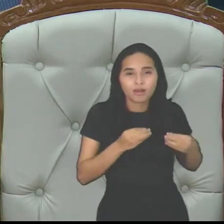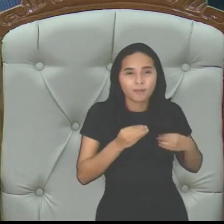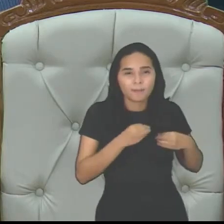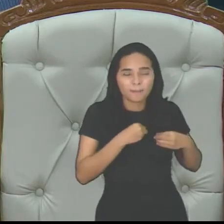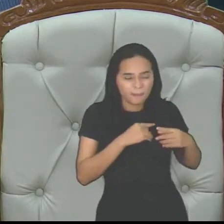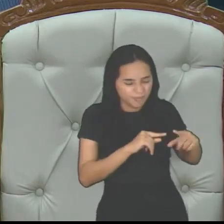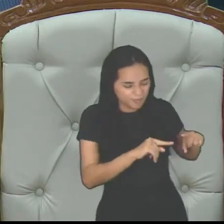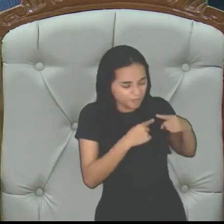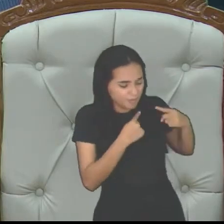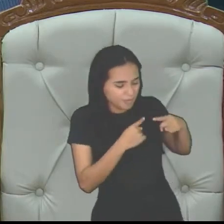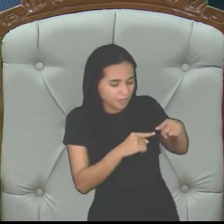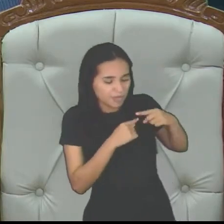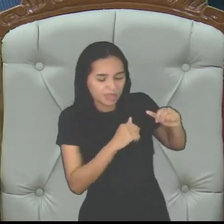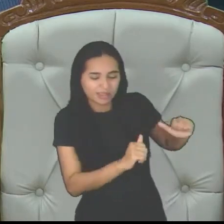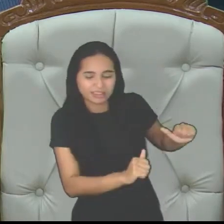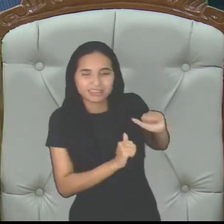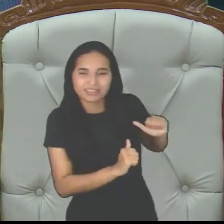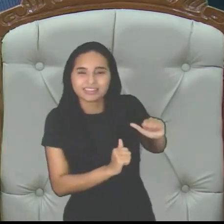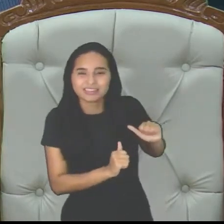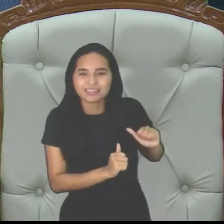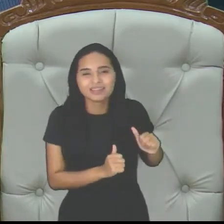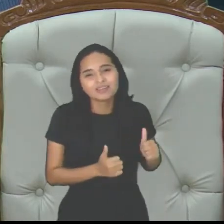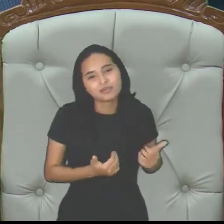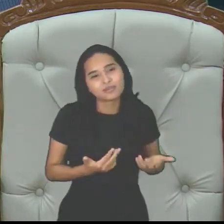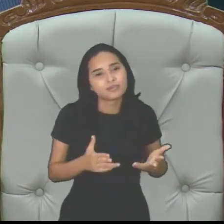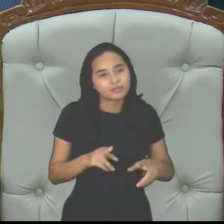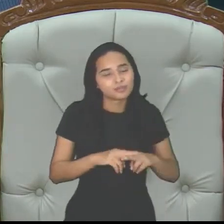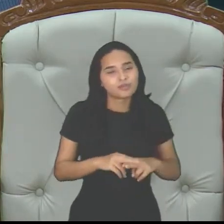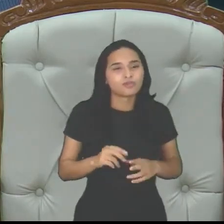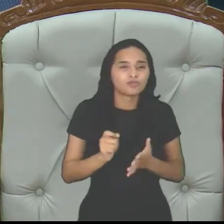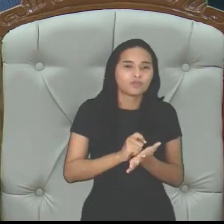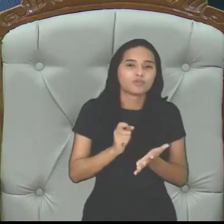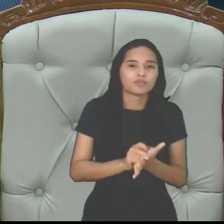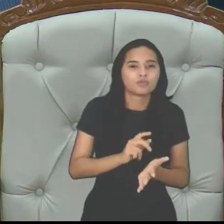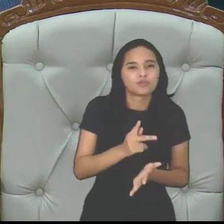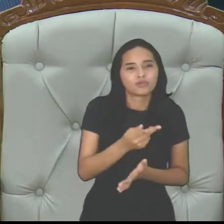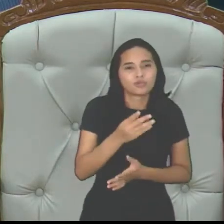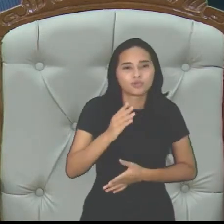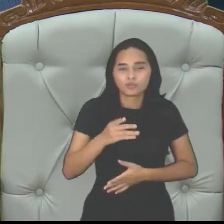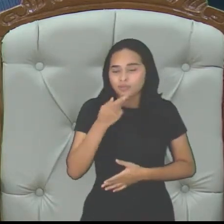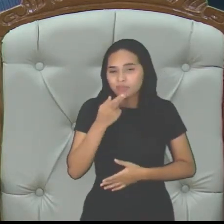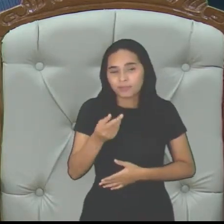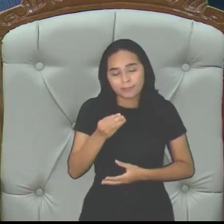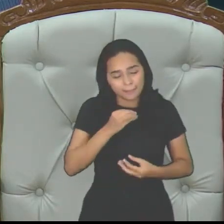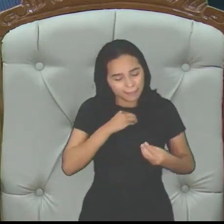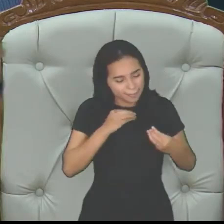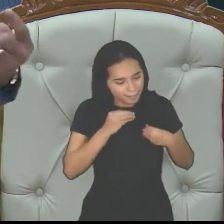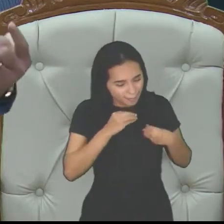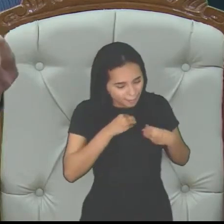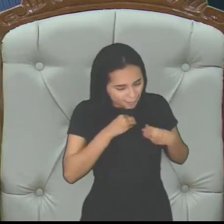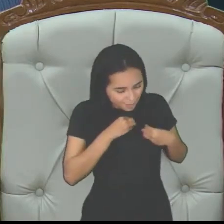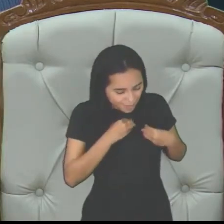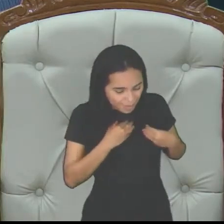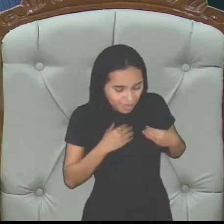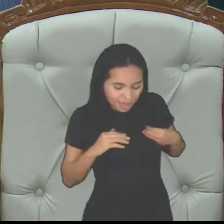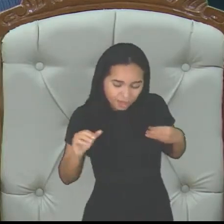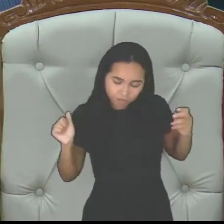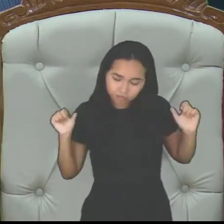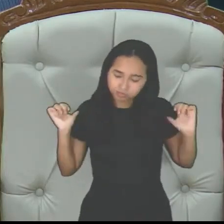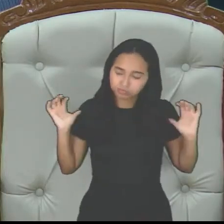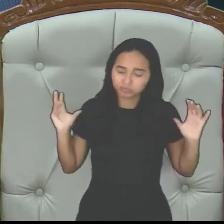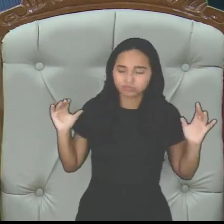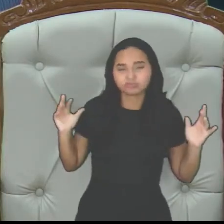que me acompanha. Por isso que o escritor dos Hebreus disse, o pecado que tão de perto nos